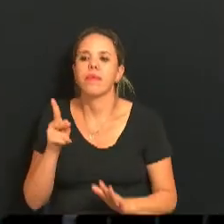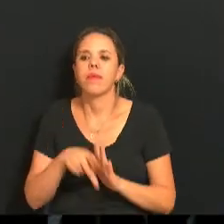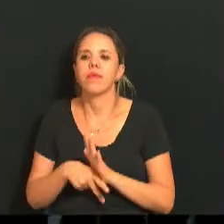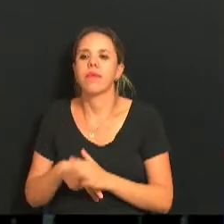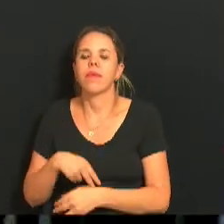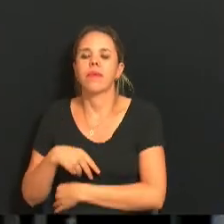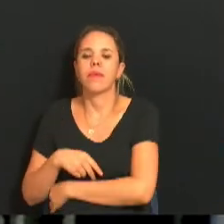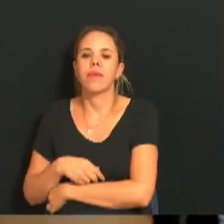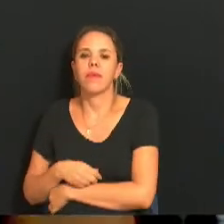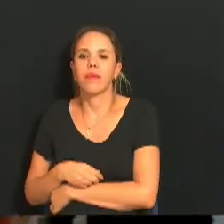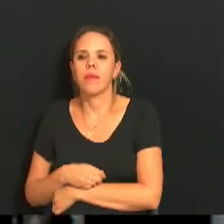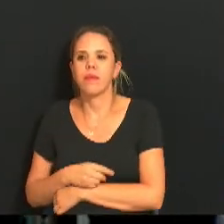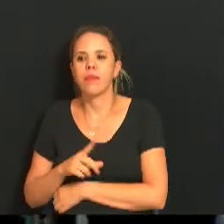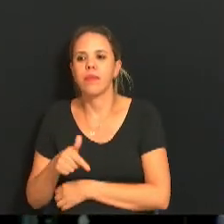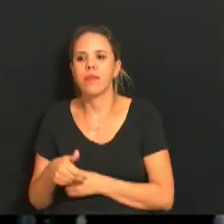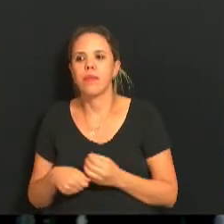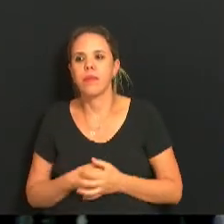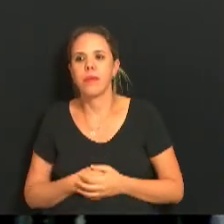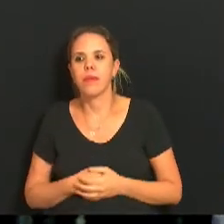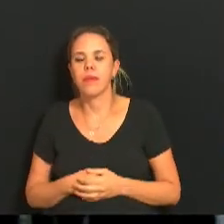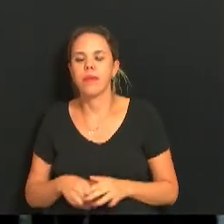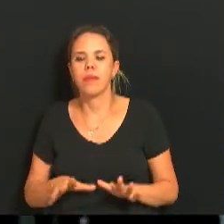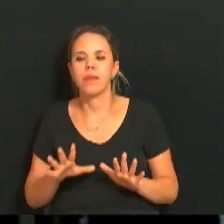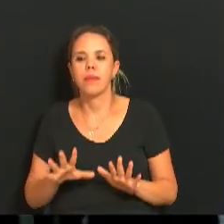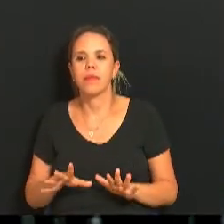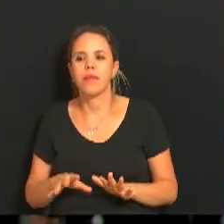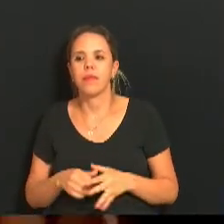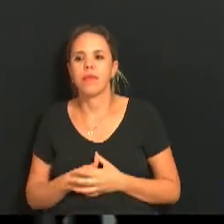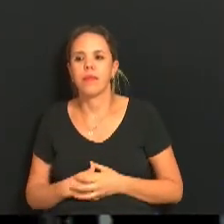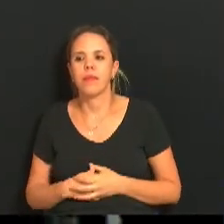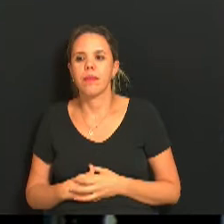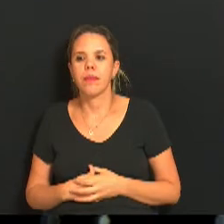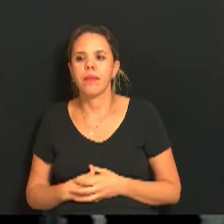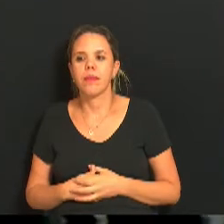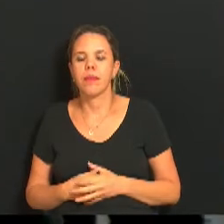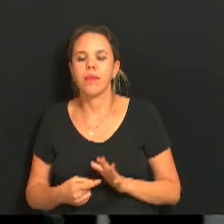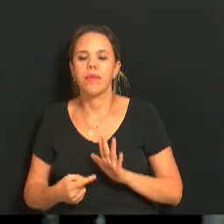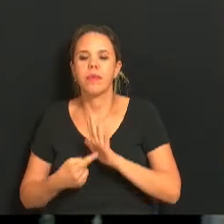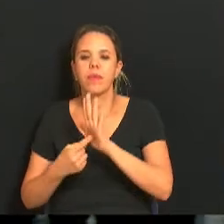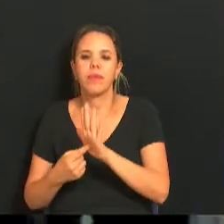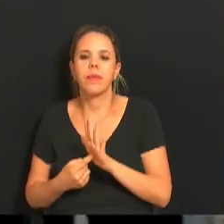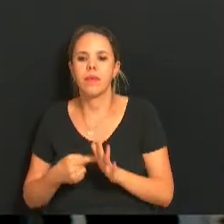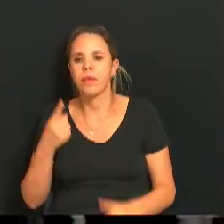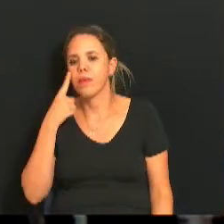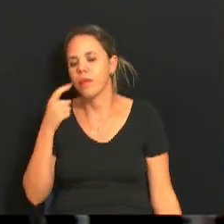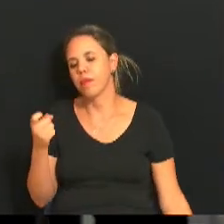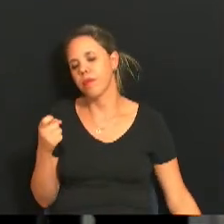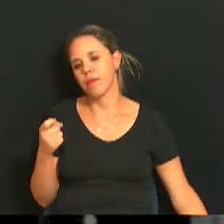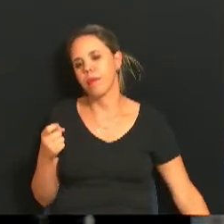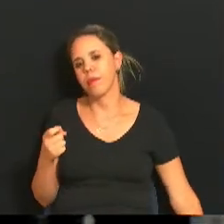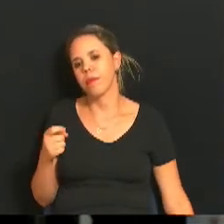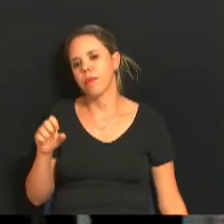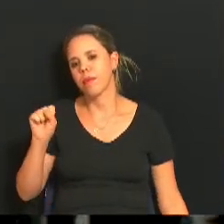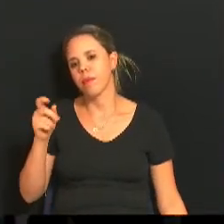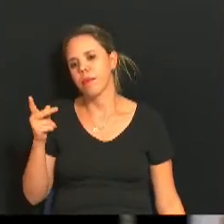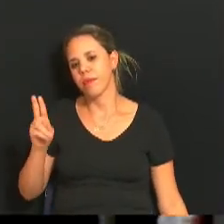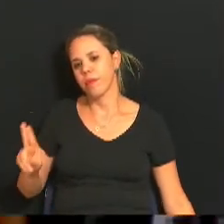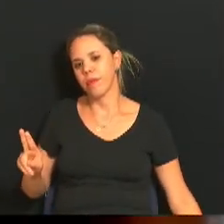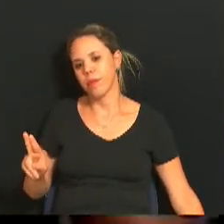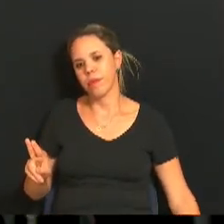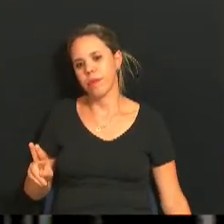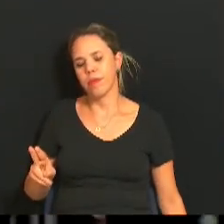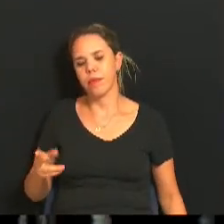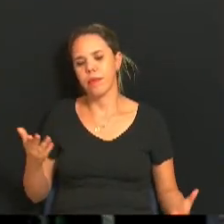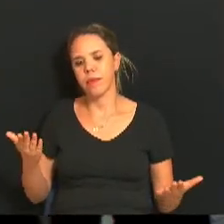ser constituída posteriores porém as explodir é mostrar o nosso interesse para é seu na área